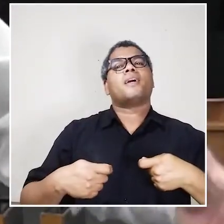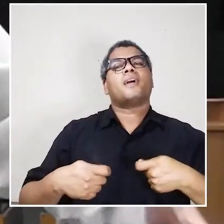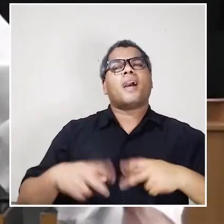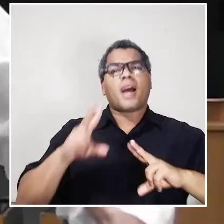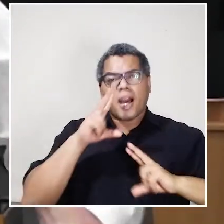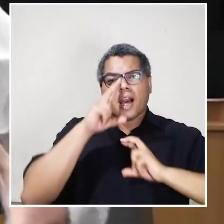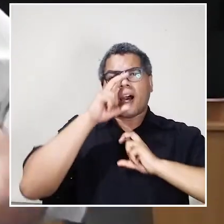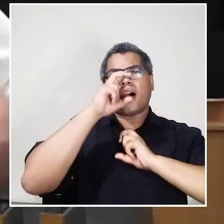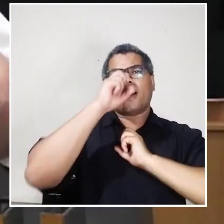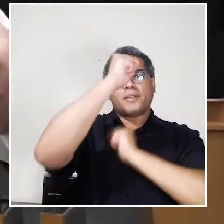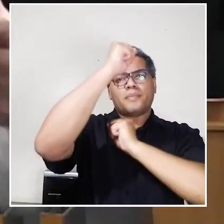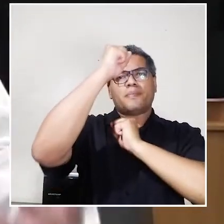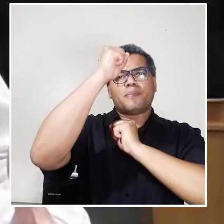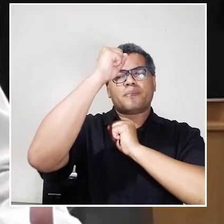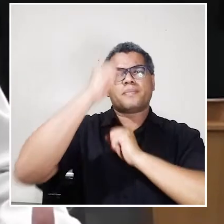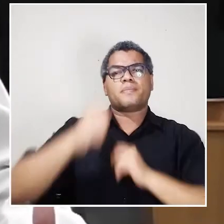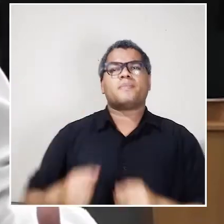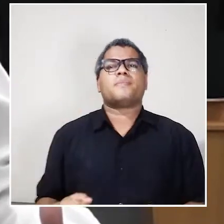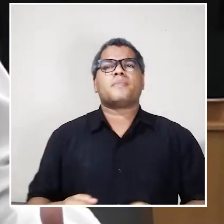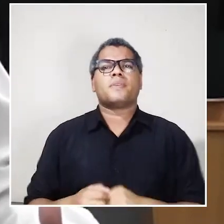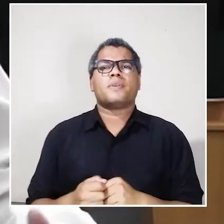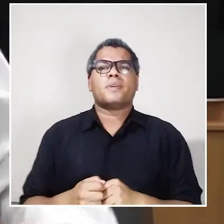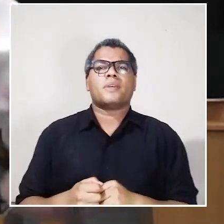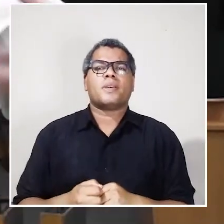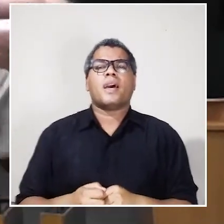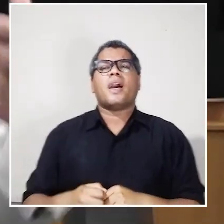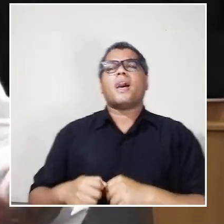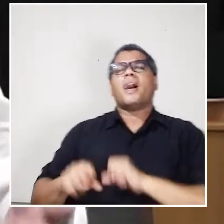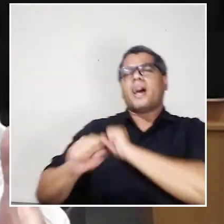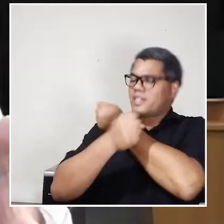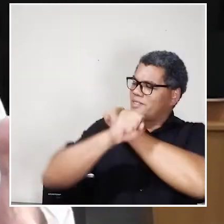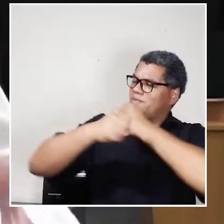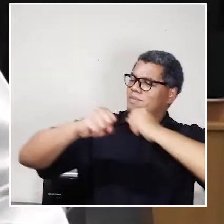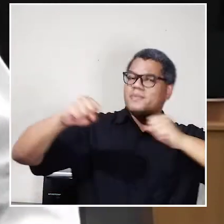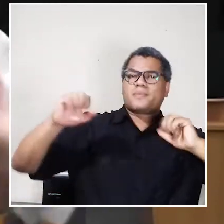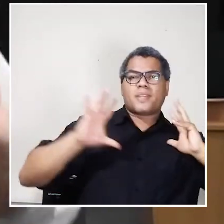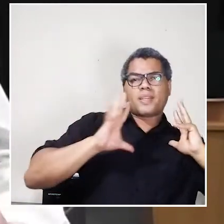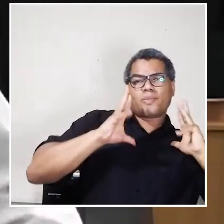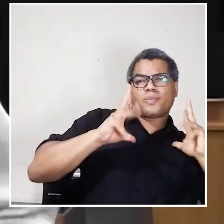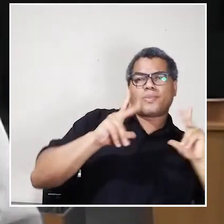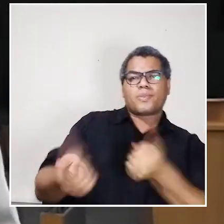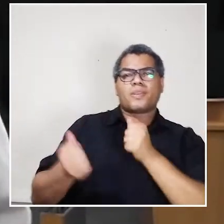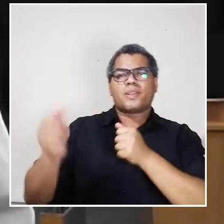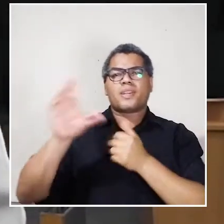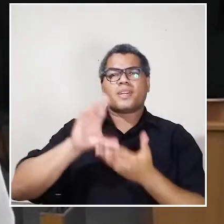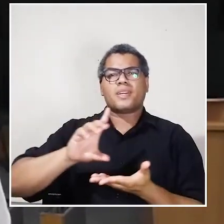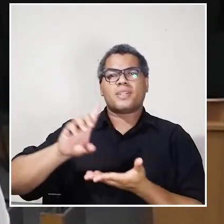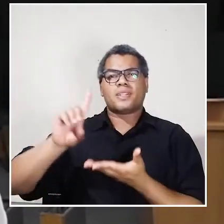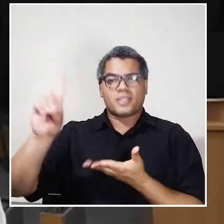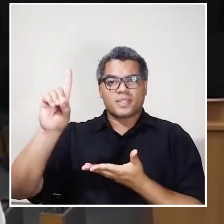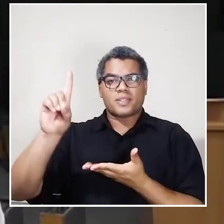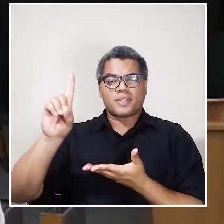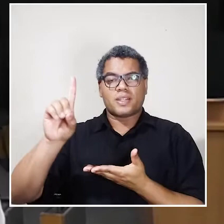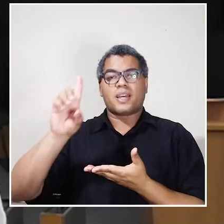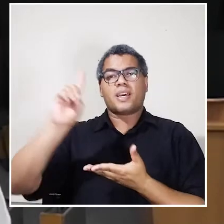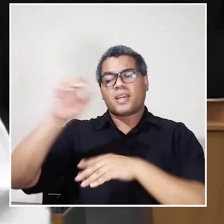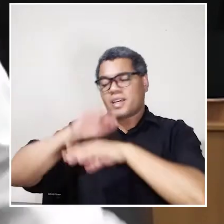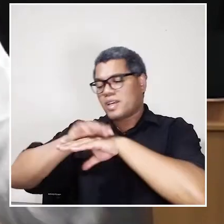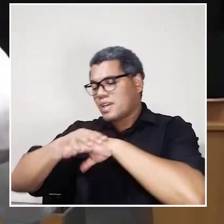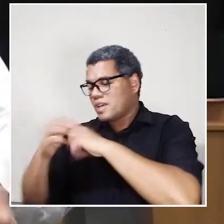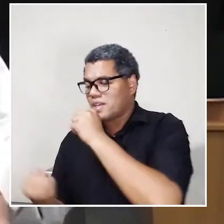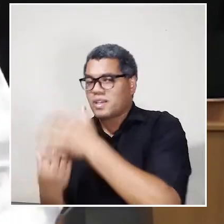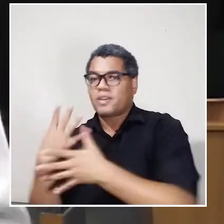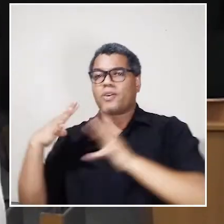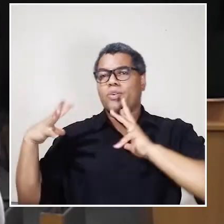capacidade, a intensidade, o volume, a totalidade de Deus. Ele